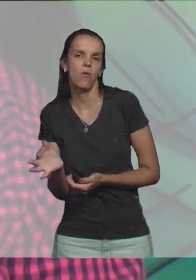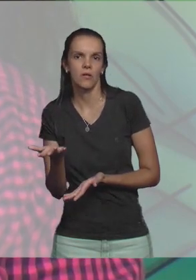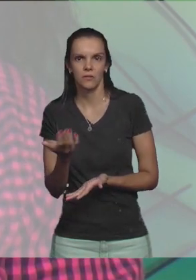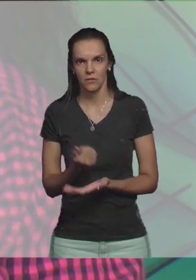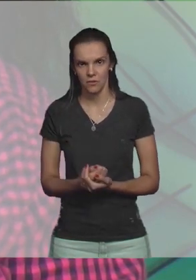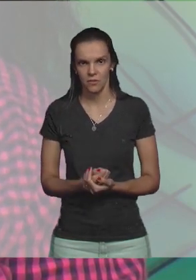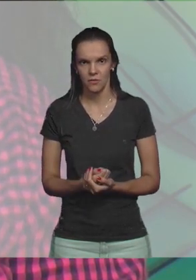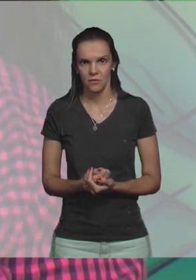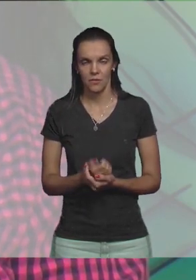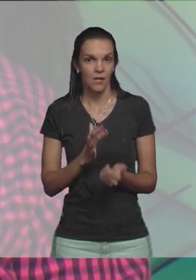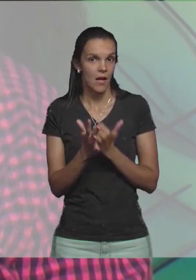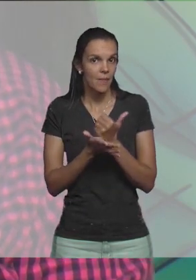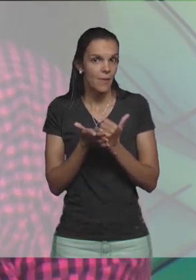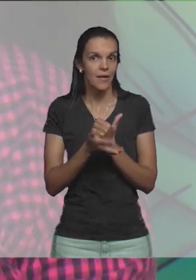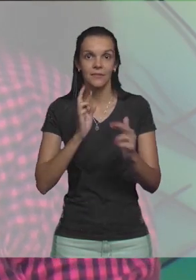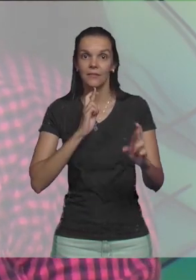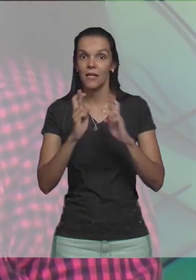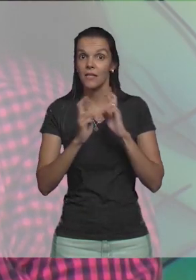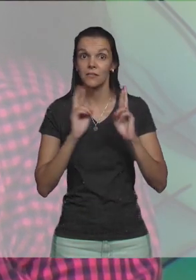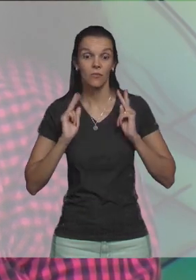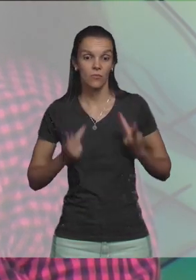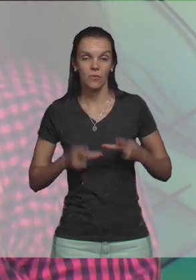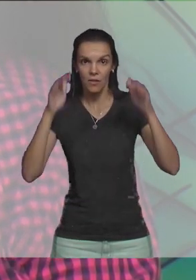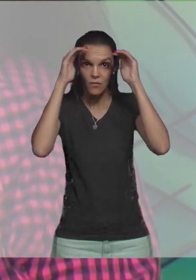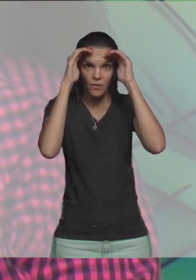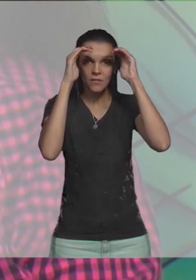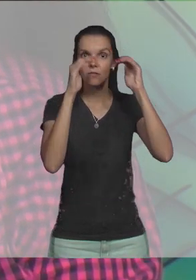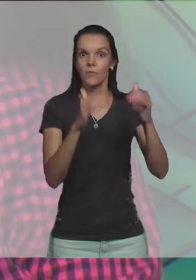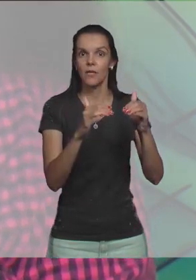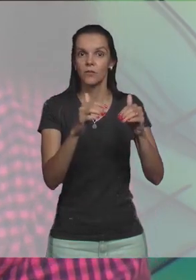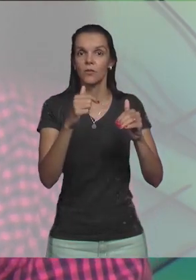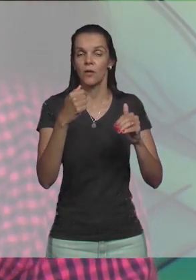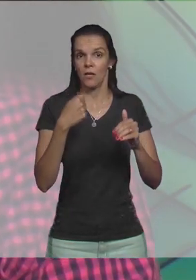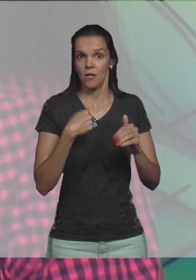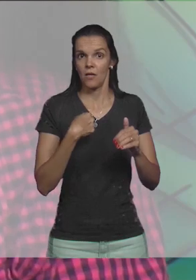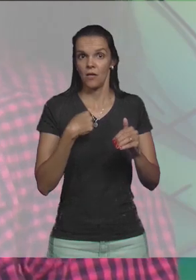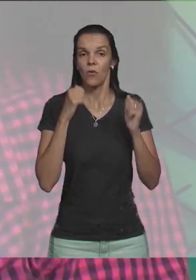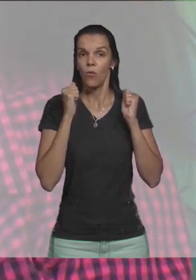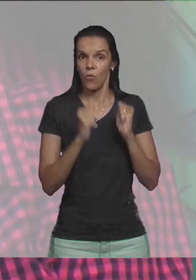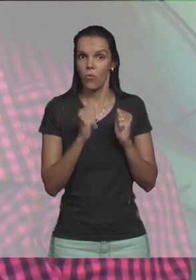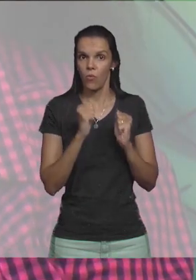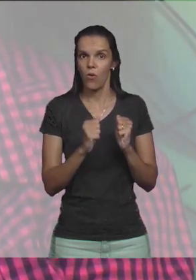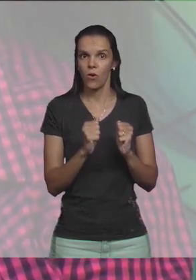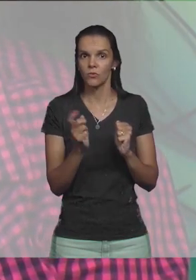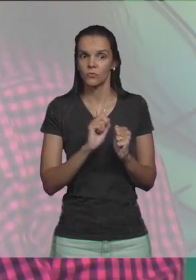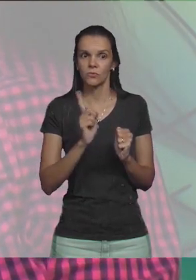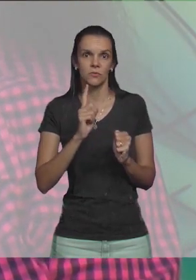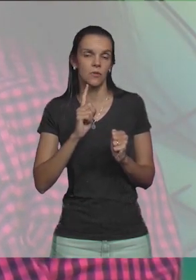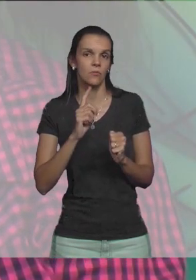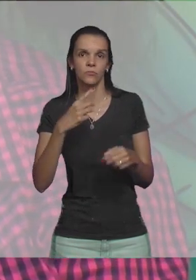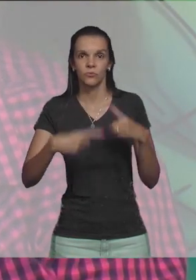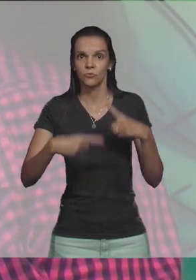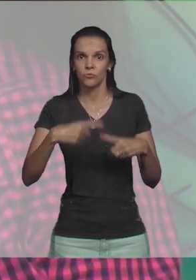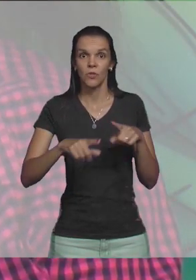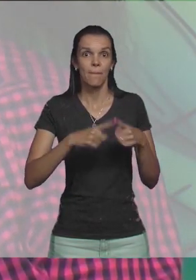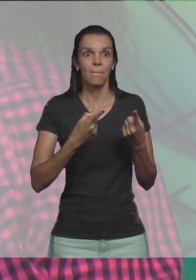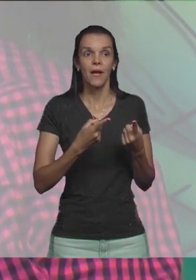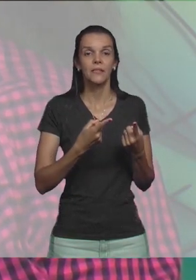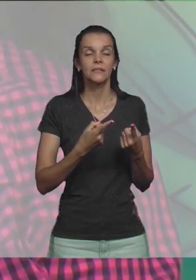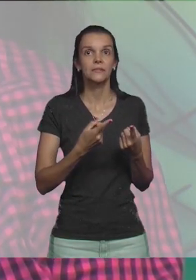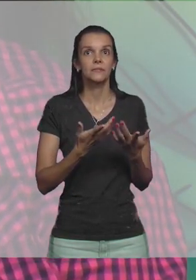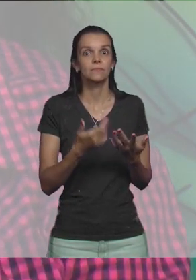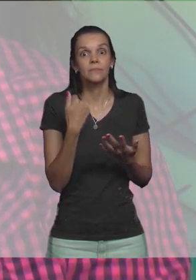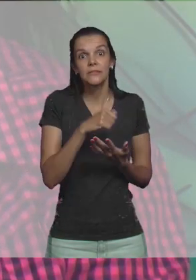política de cotas. Né? A base das relações humanas é o respeito. Eu posso discordar, mas desde que a gente tem um debate saudável sobre concordar ou